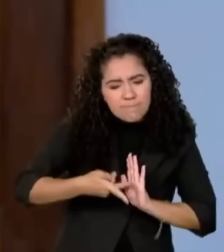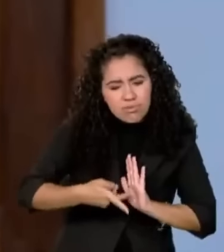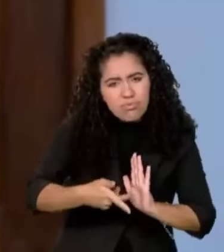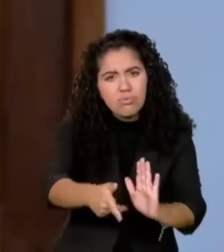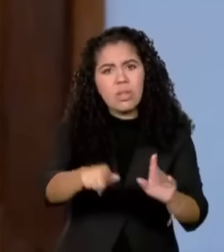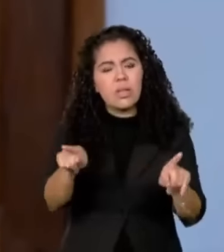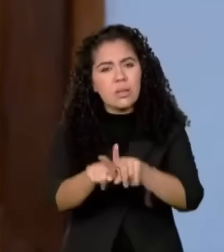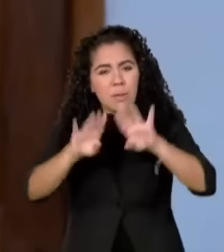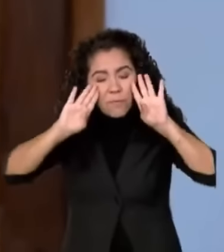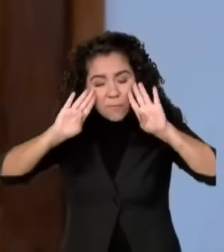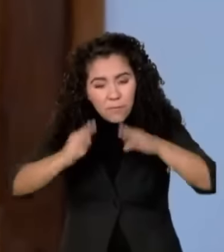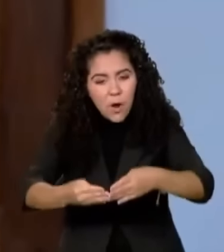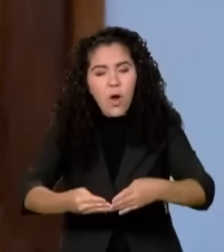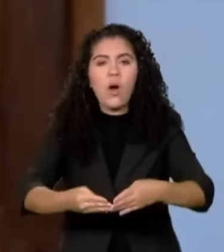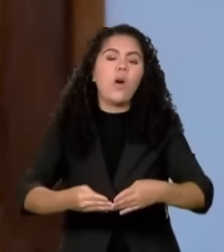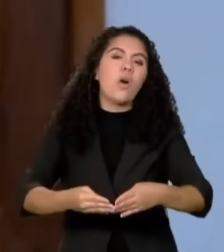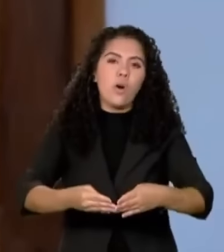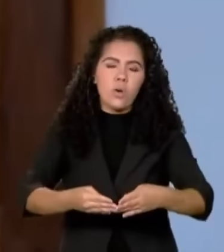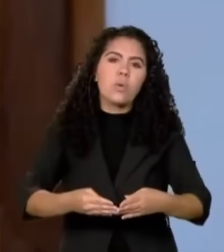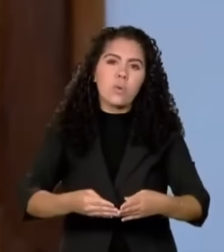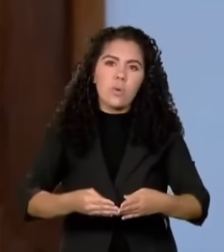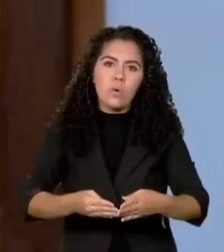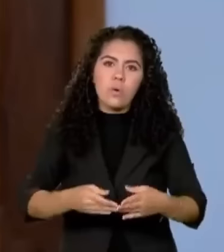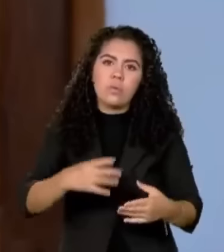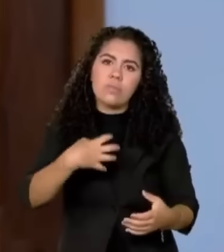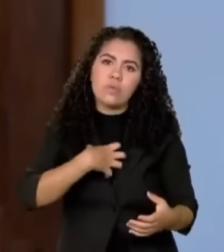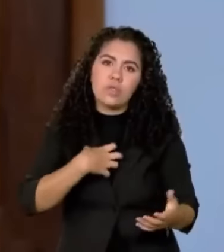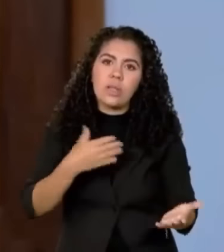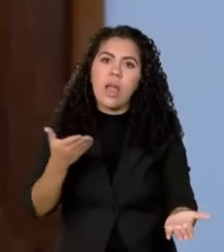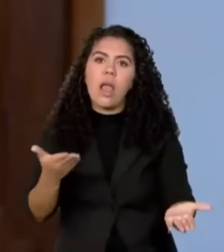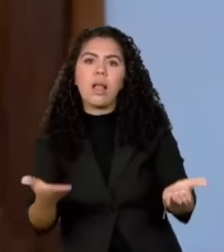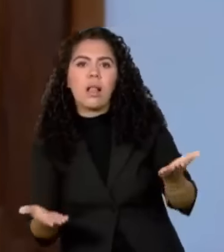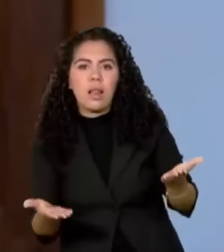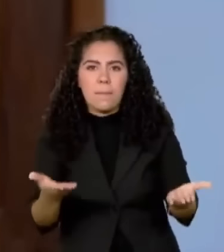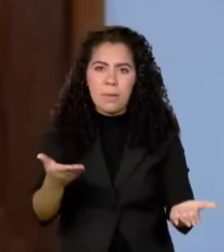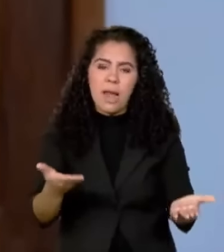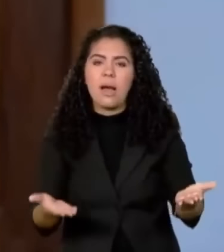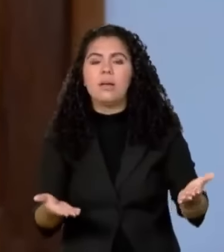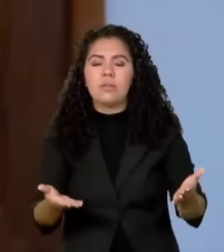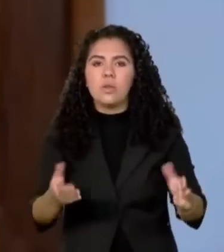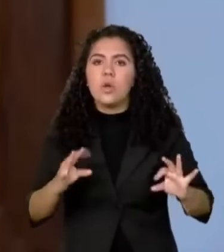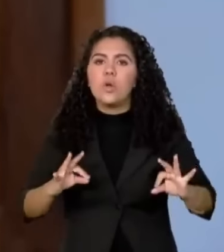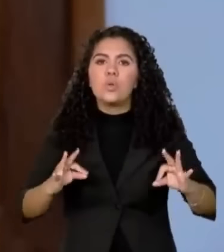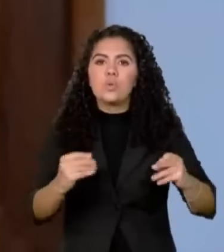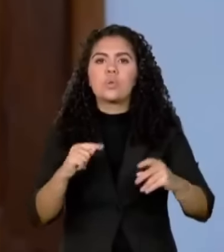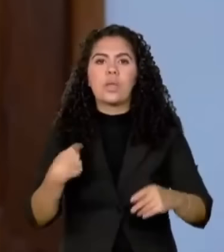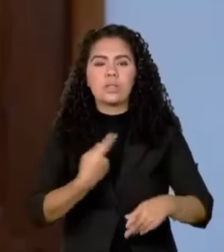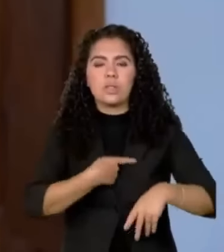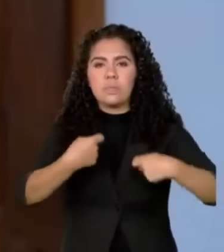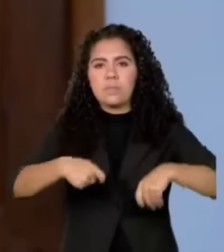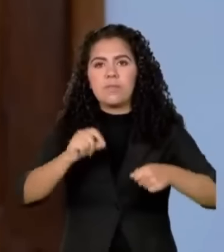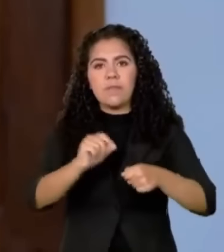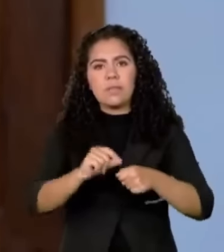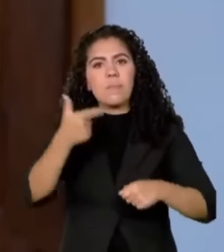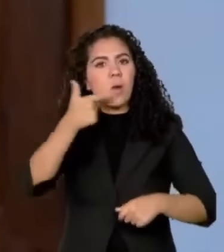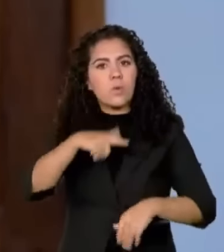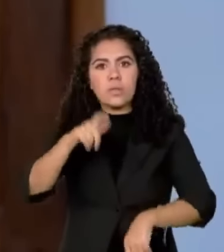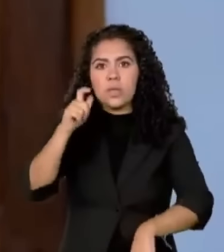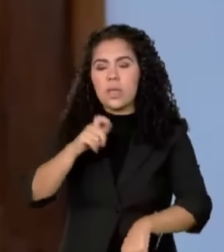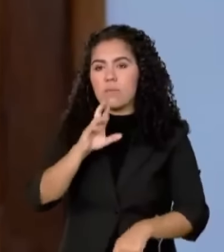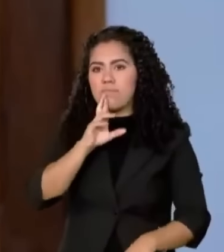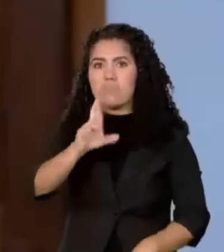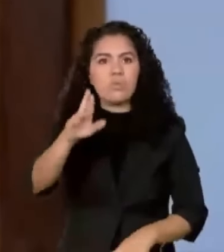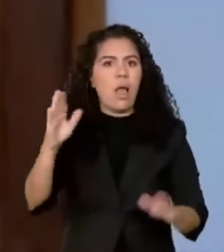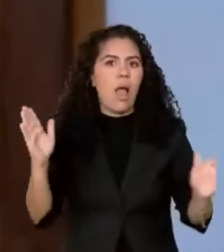foco, e todo de forma equilibrada, naturalmente, tudo que nós precisamos fazer para dar essas respostas, né? Com